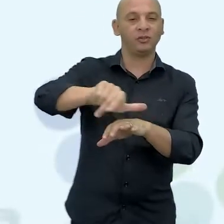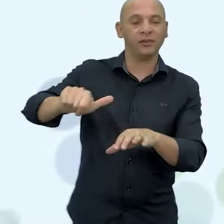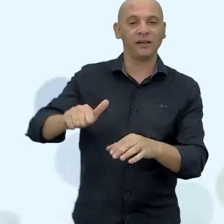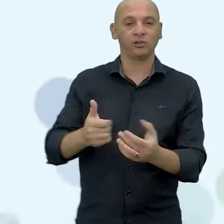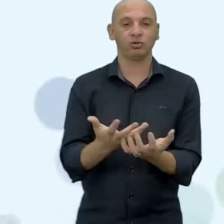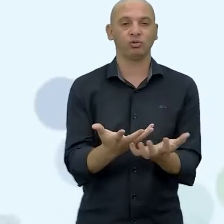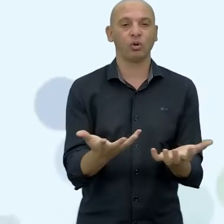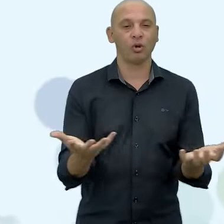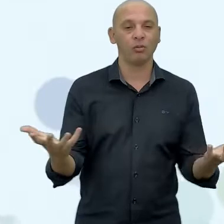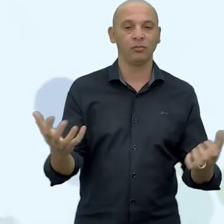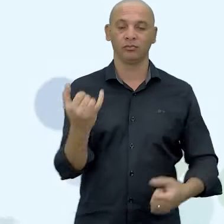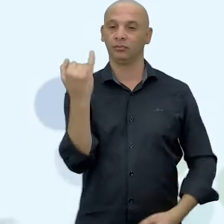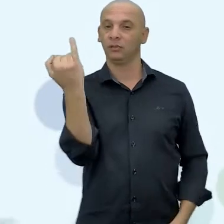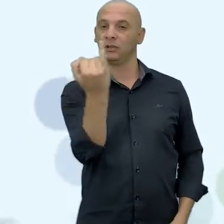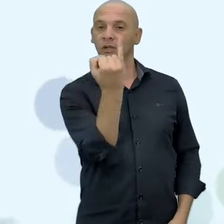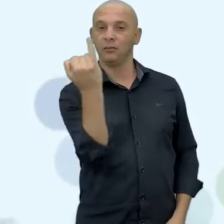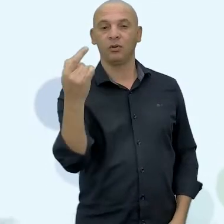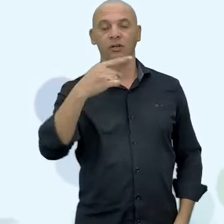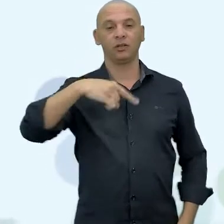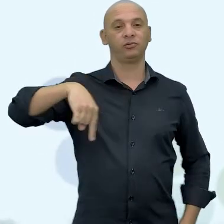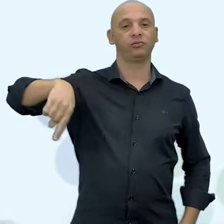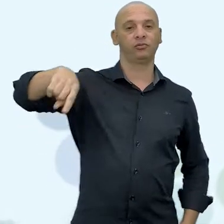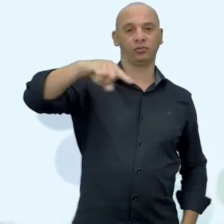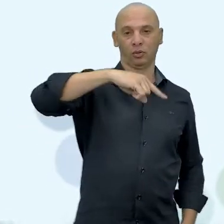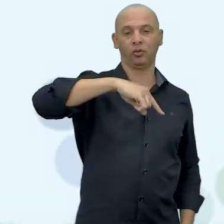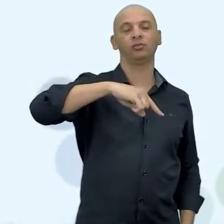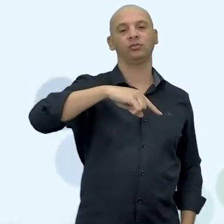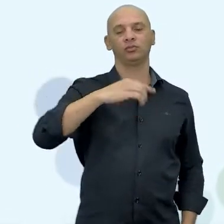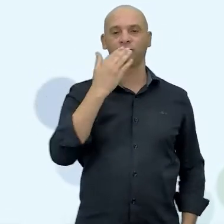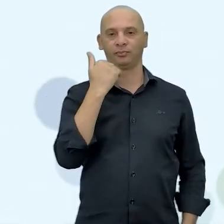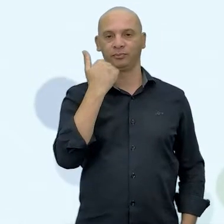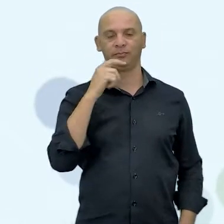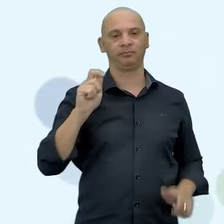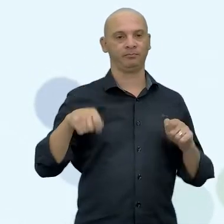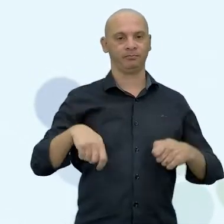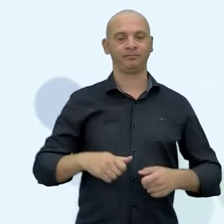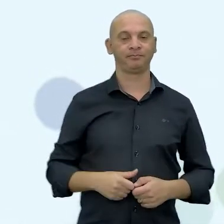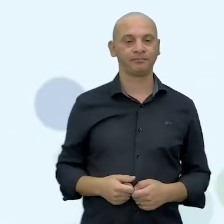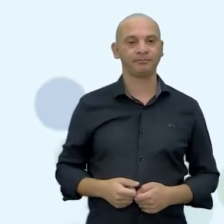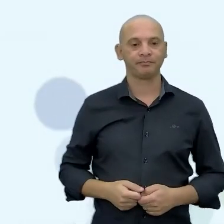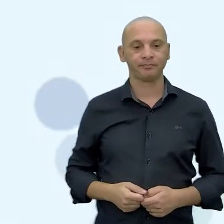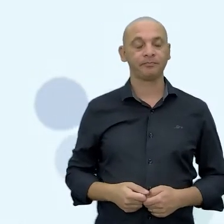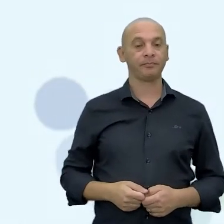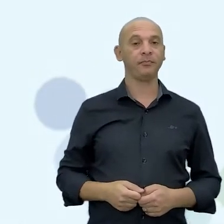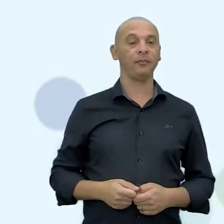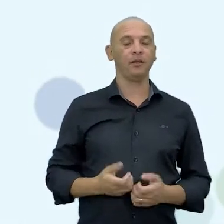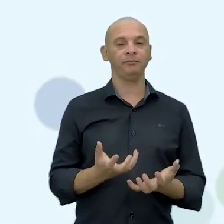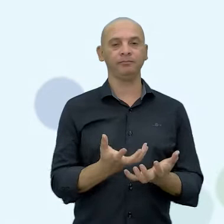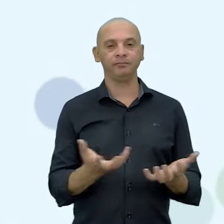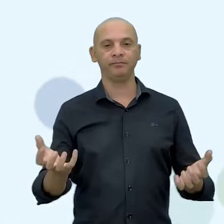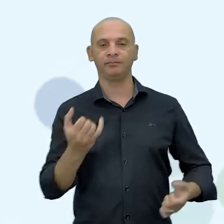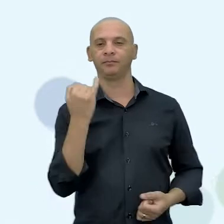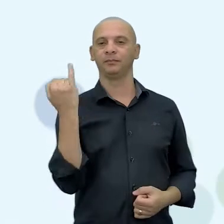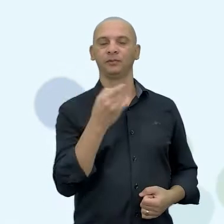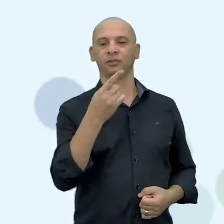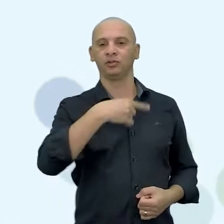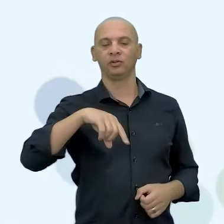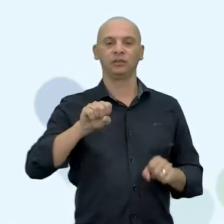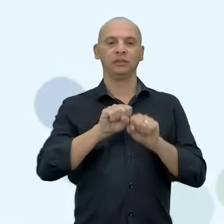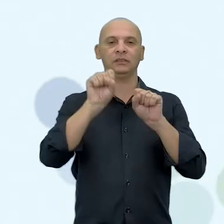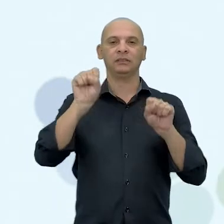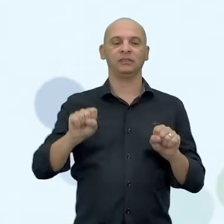é essencial para os nossos alimentos, né? Então, os solos são essenciais para nossos